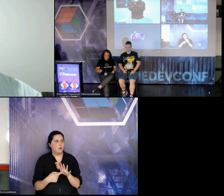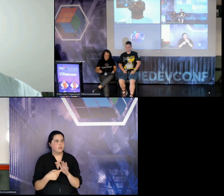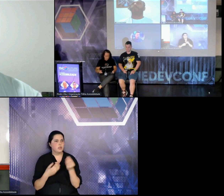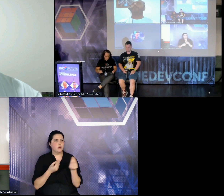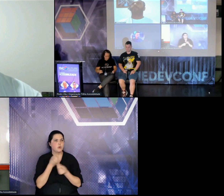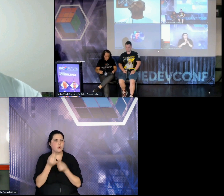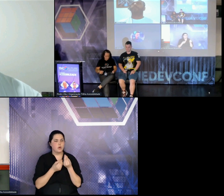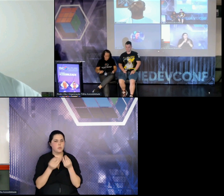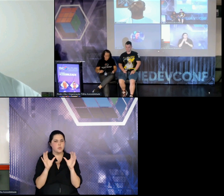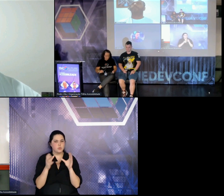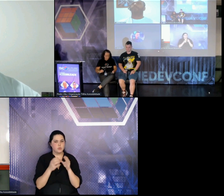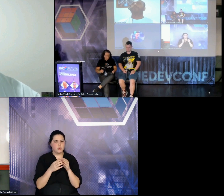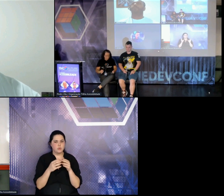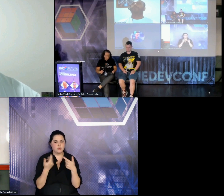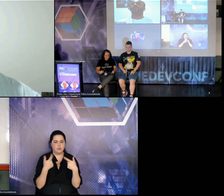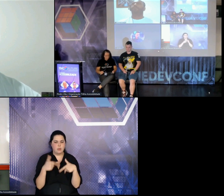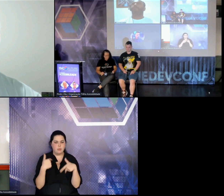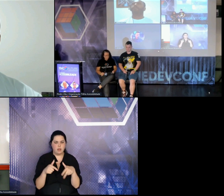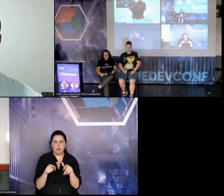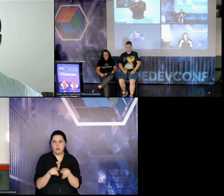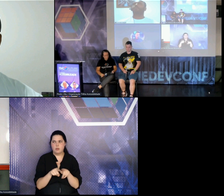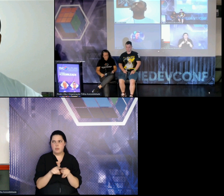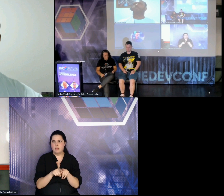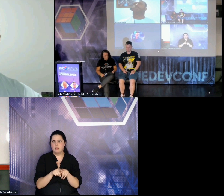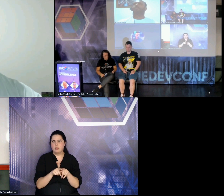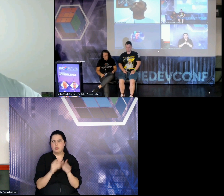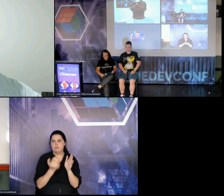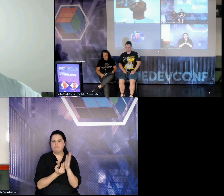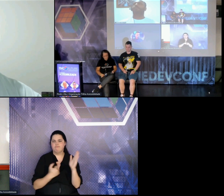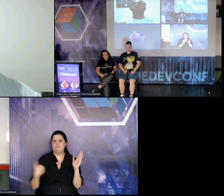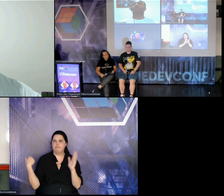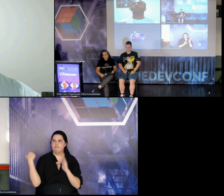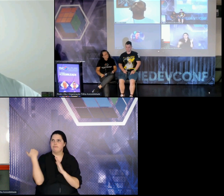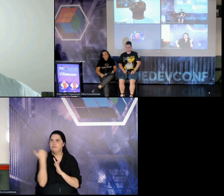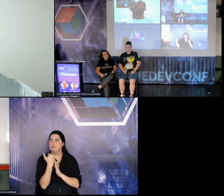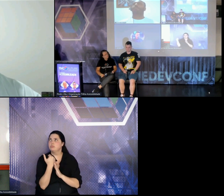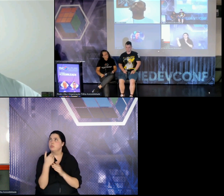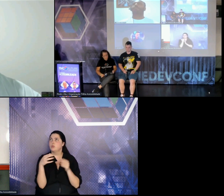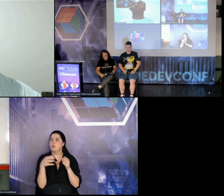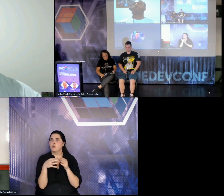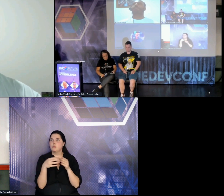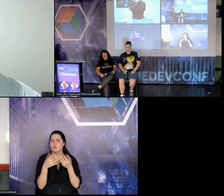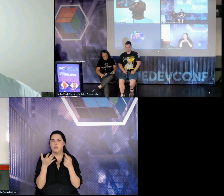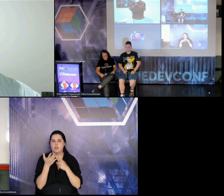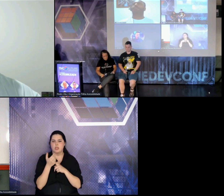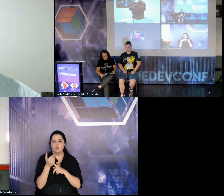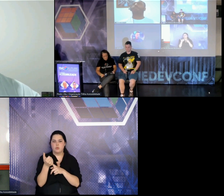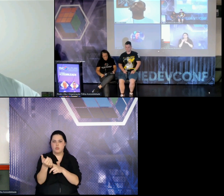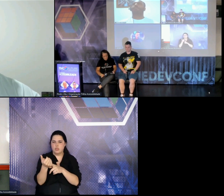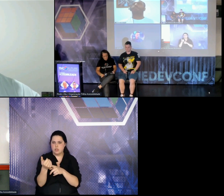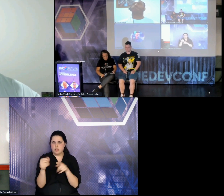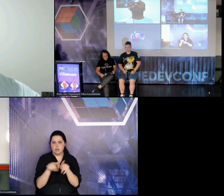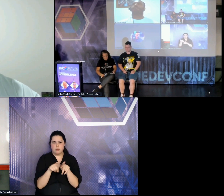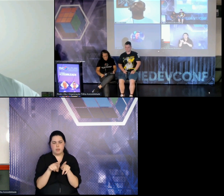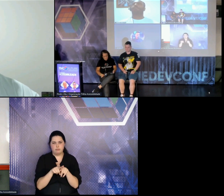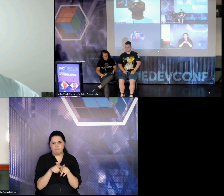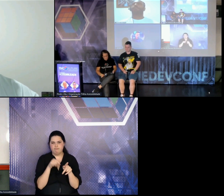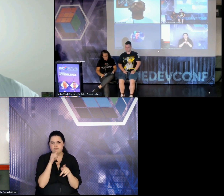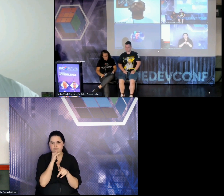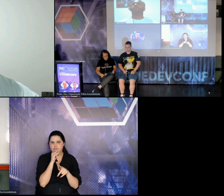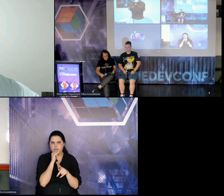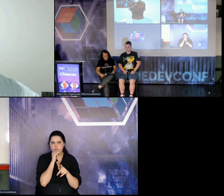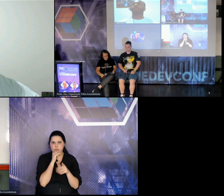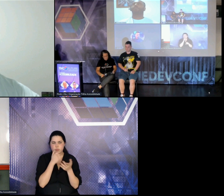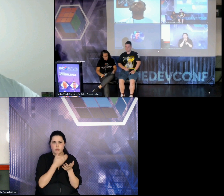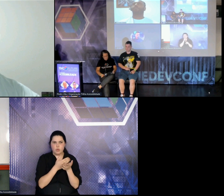os times, até extrapolando, com certeza, assim, os times de tecnologia, né? Então, tipo, desde ali